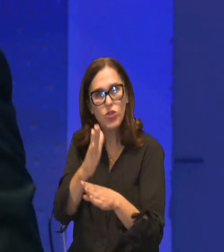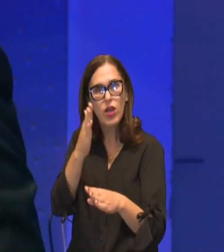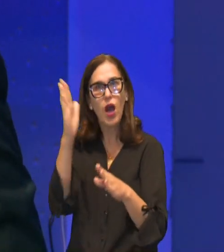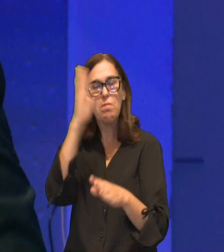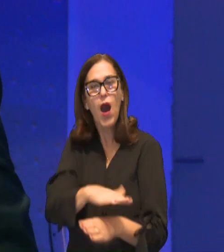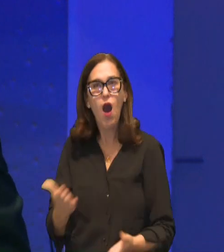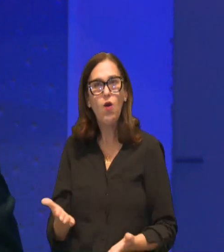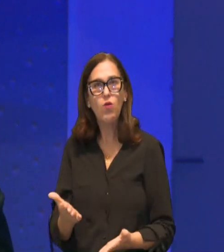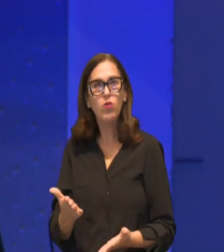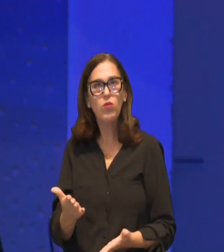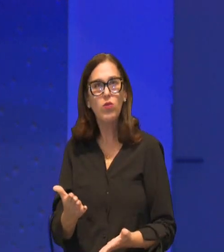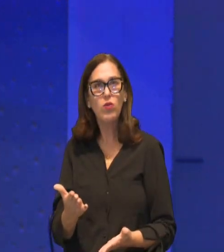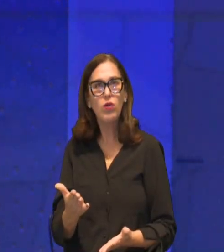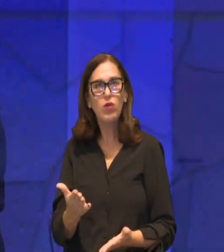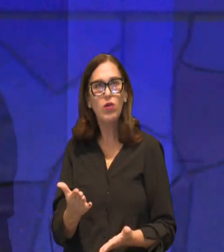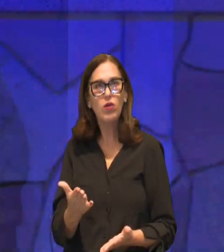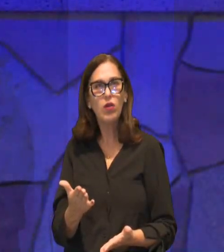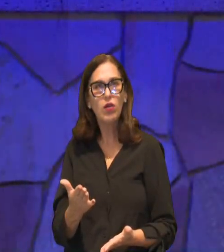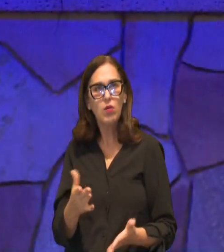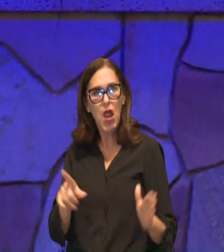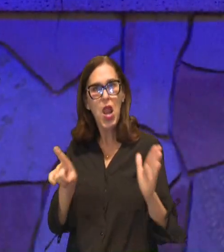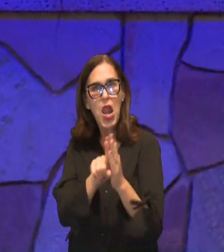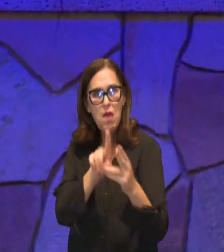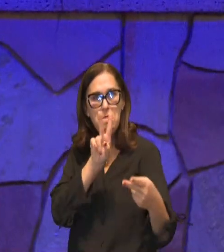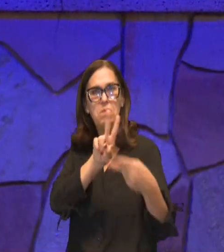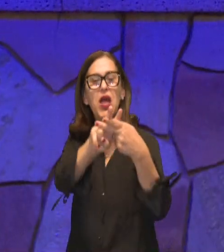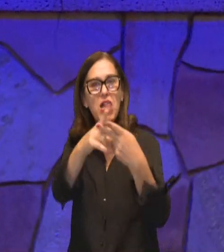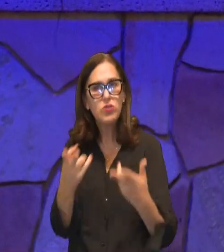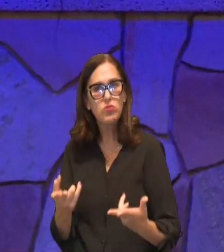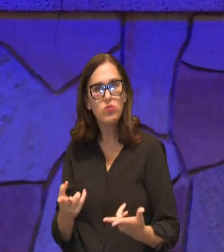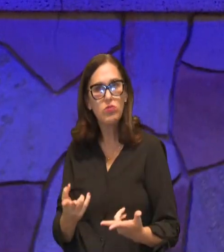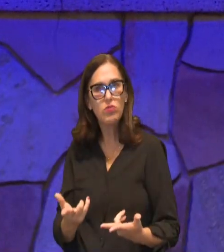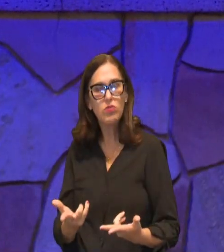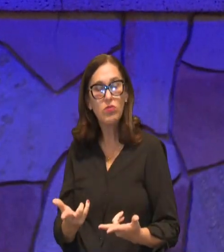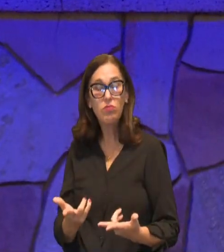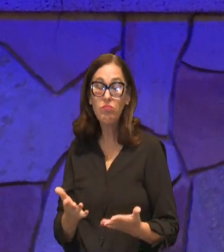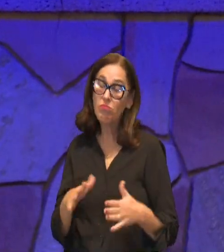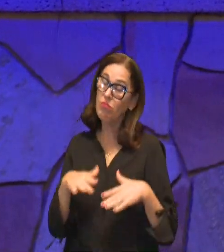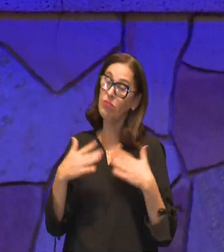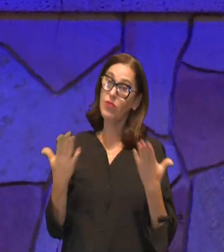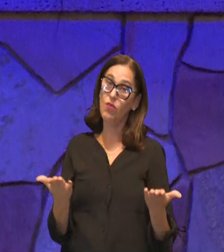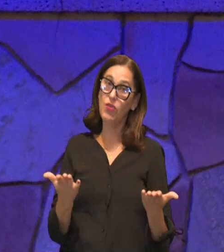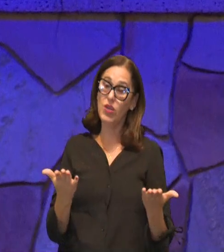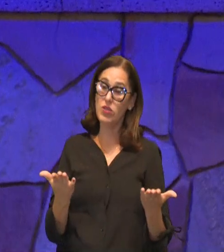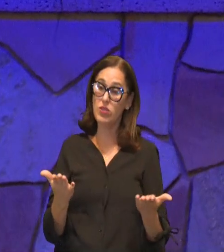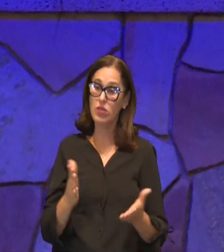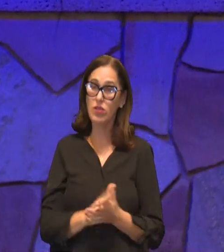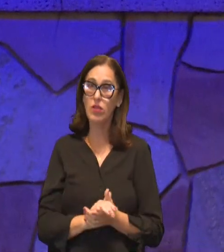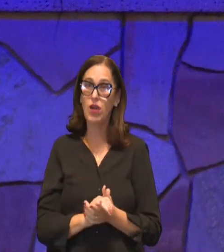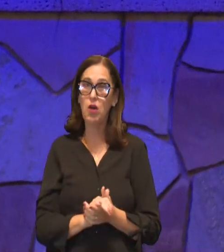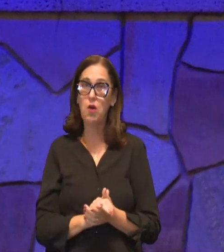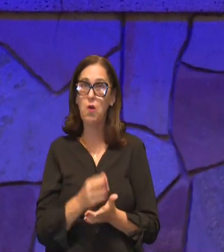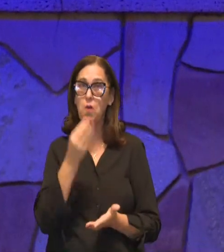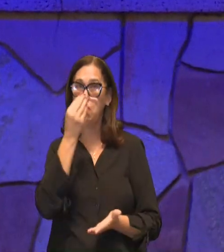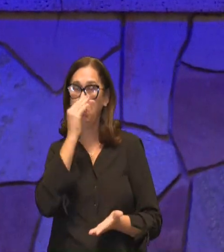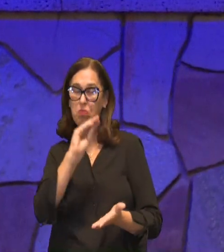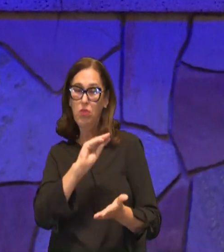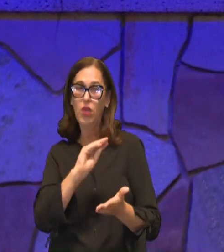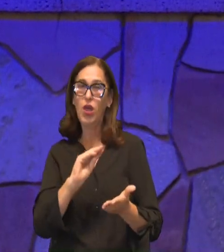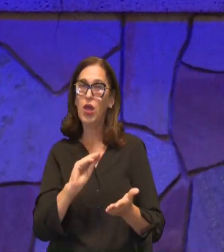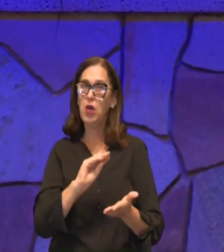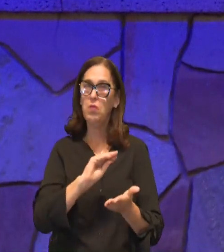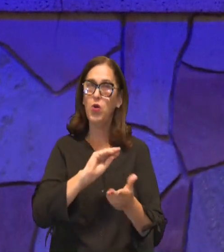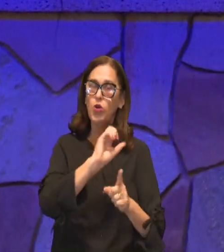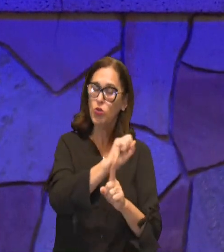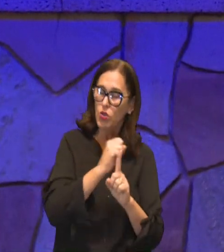mal, sob pena de sermos presos ou ainda, quem sabe, de sermos absolutamente rejeitados por tudo e por